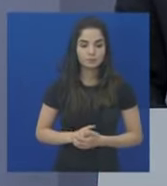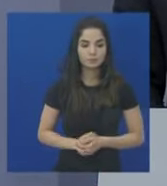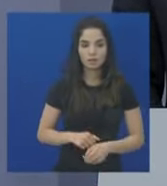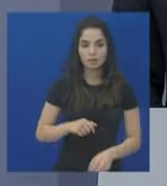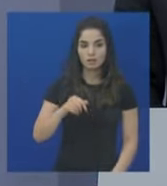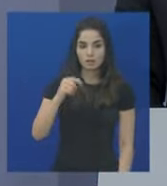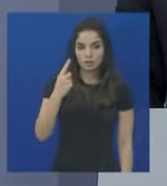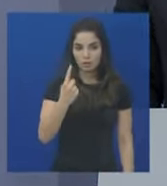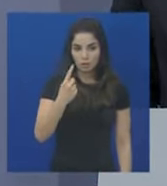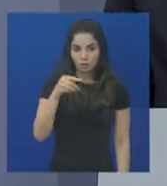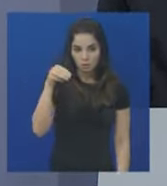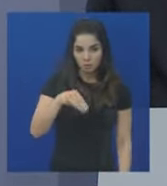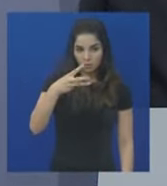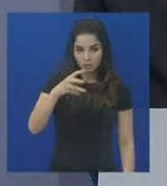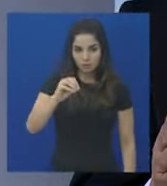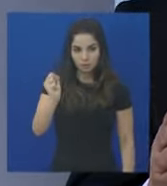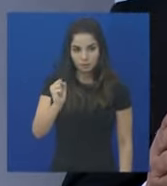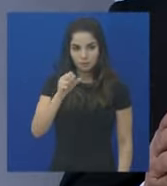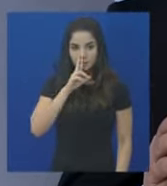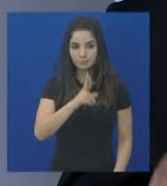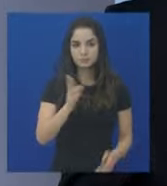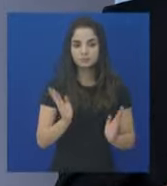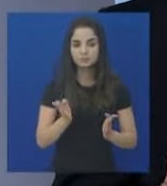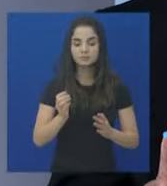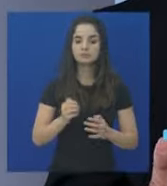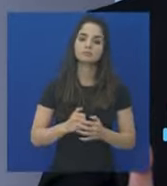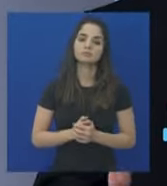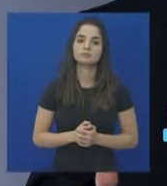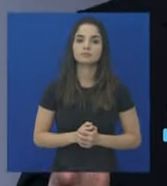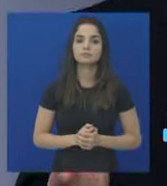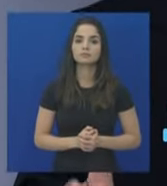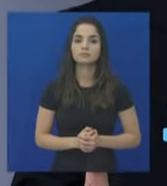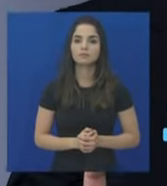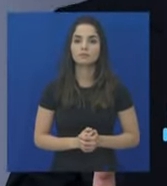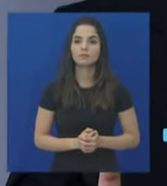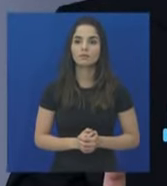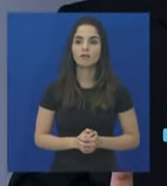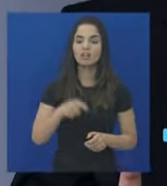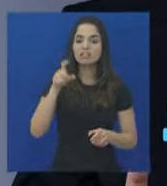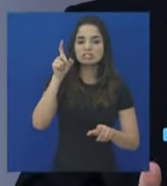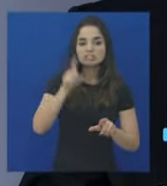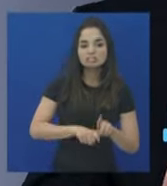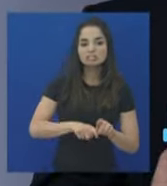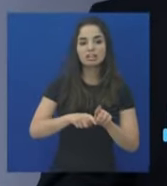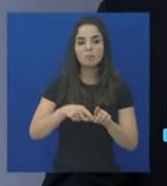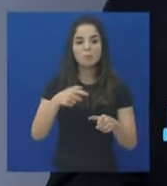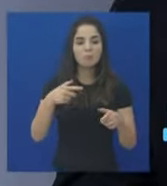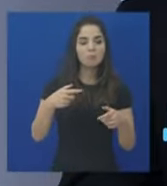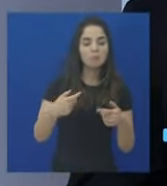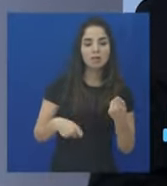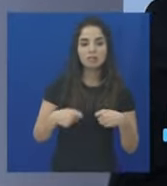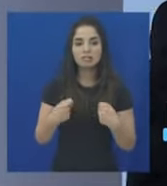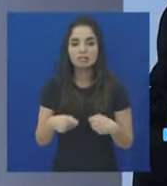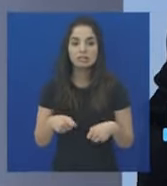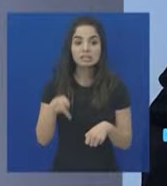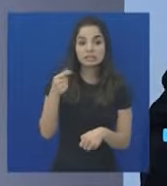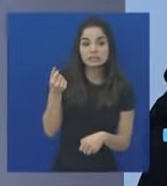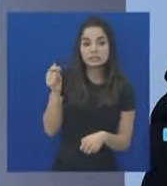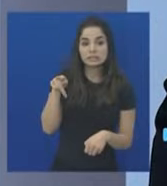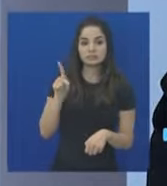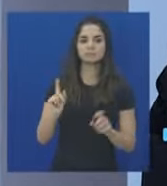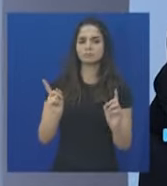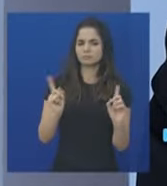e meio para a resposta a partir de agora. Nós não podemos ficar na dependência do royalties petróleo. Temos que trabalhar para que a cidade